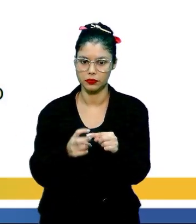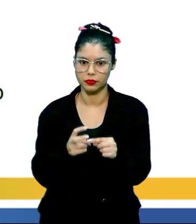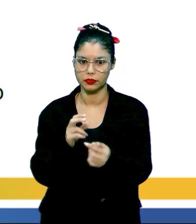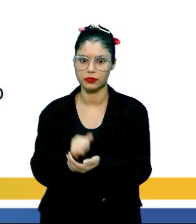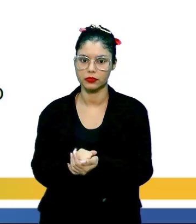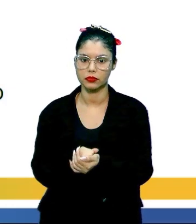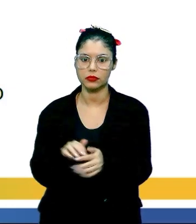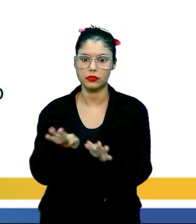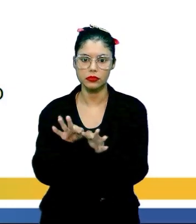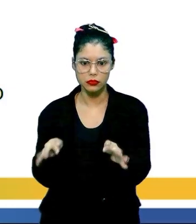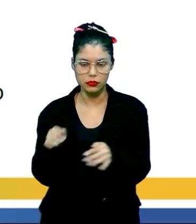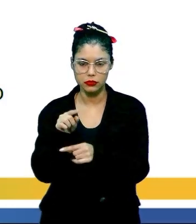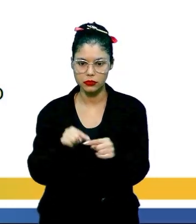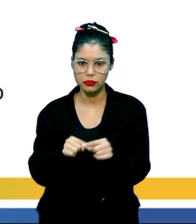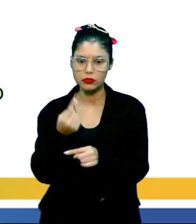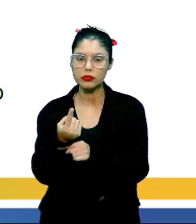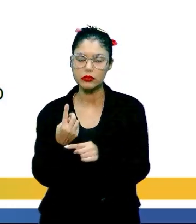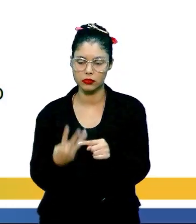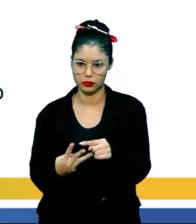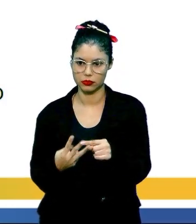15, simplificando, vai dar 1/3.